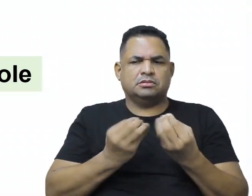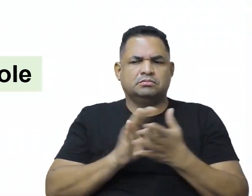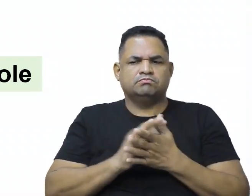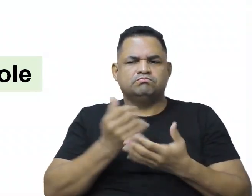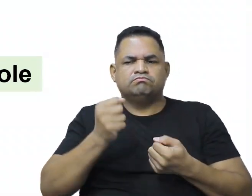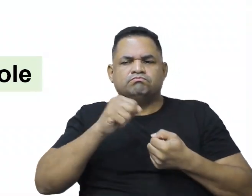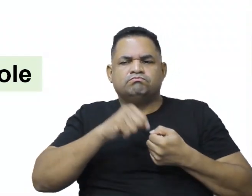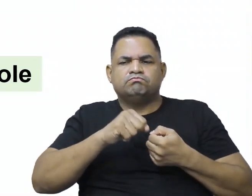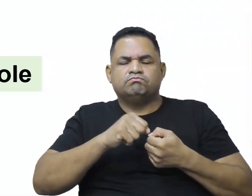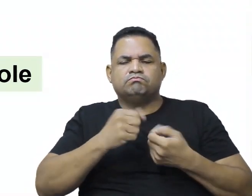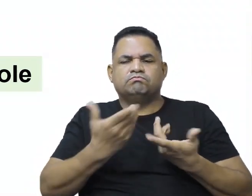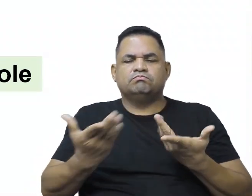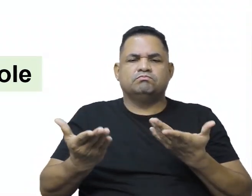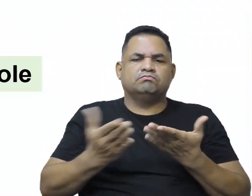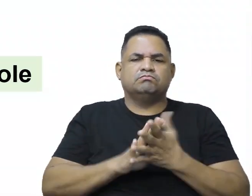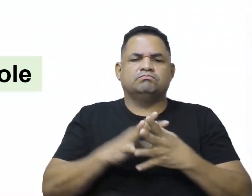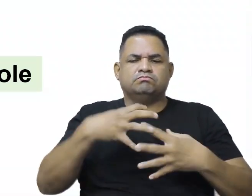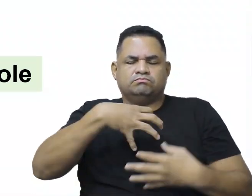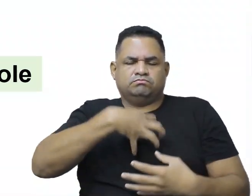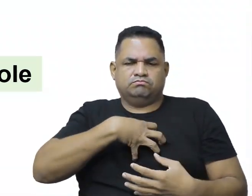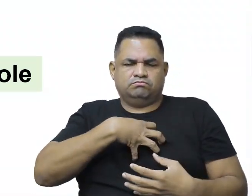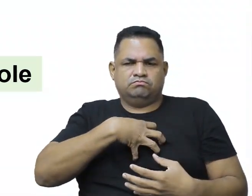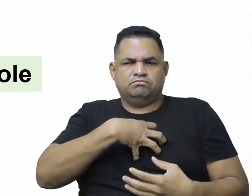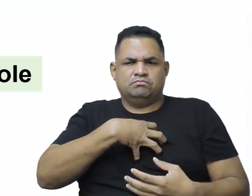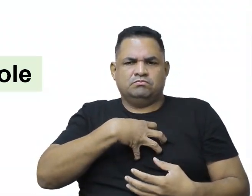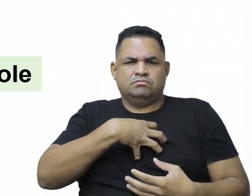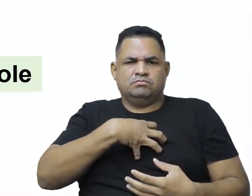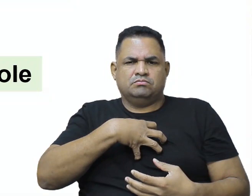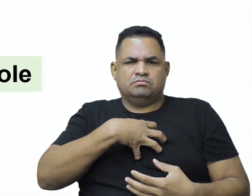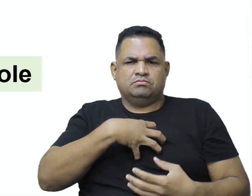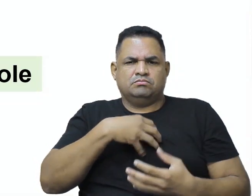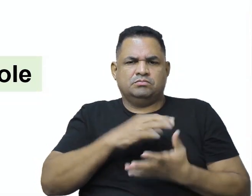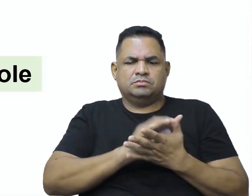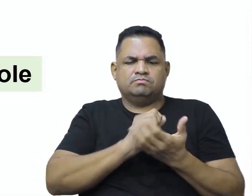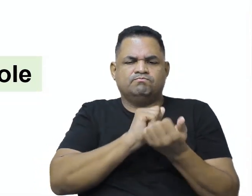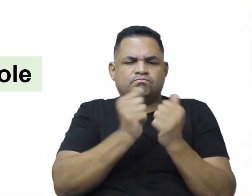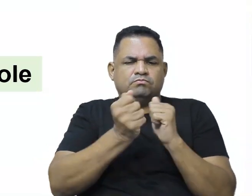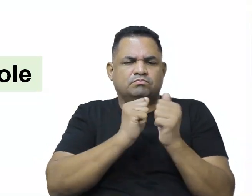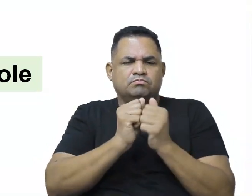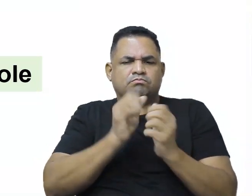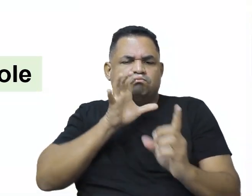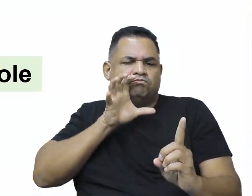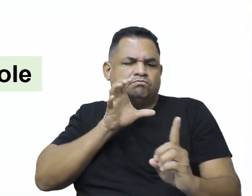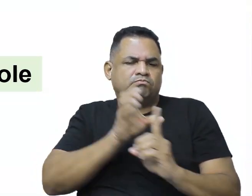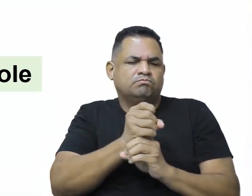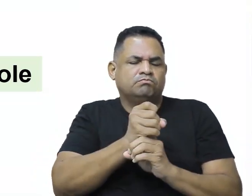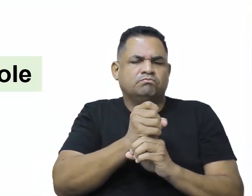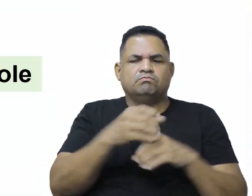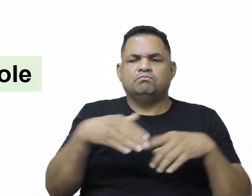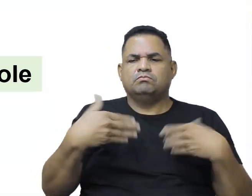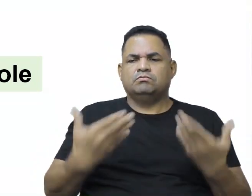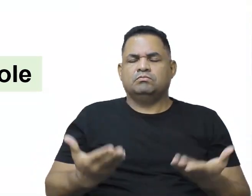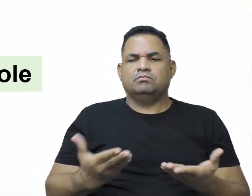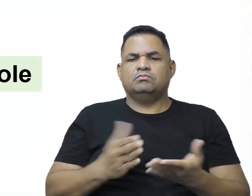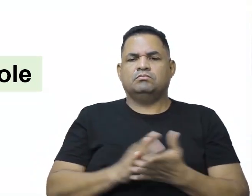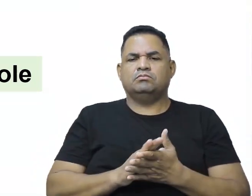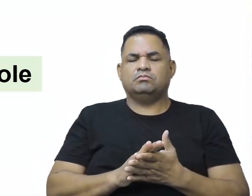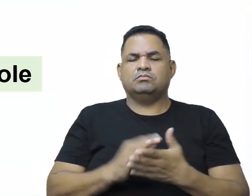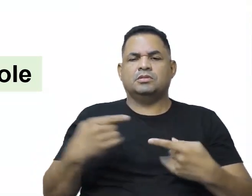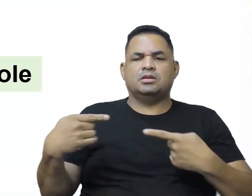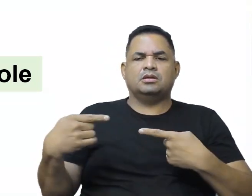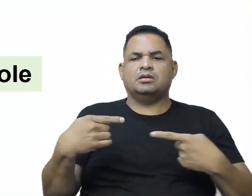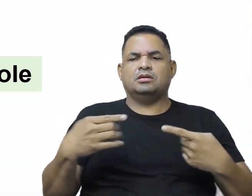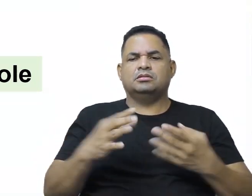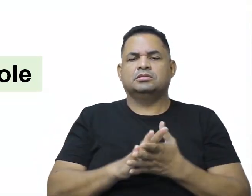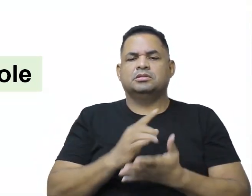de agir Essa maneira de sentir esse controle essa dominação inclusive em relação